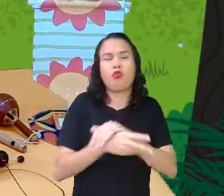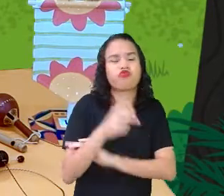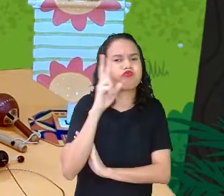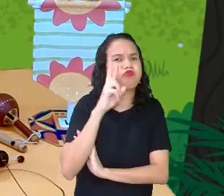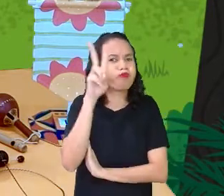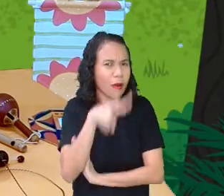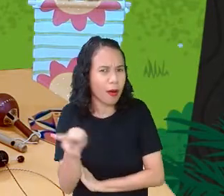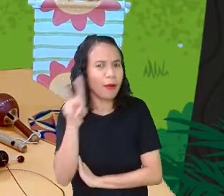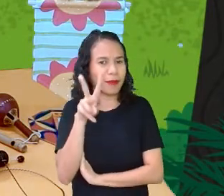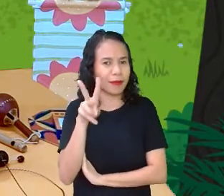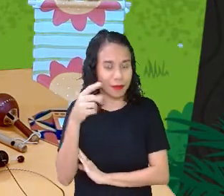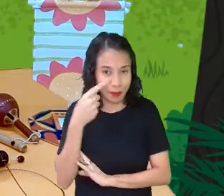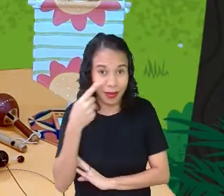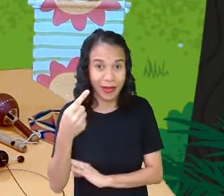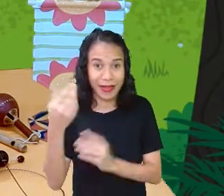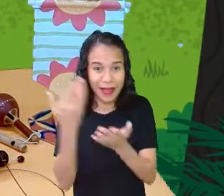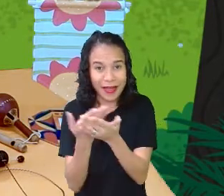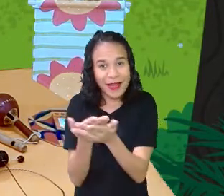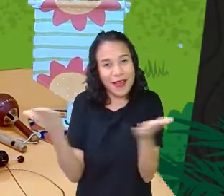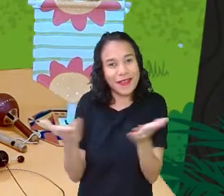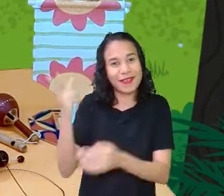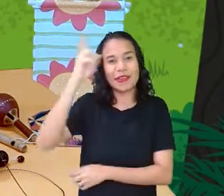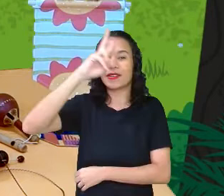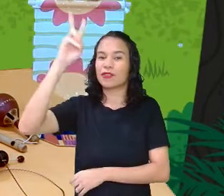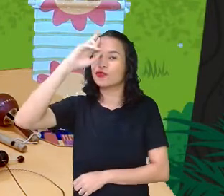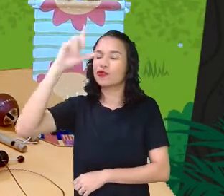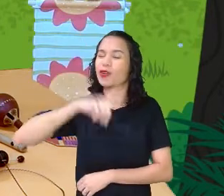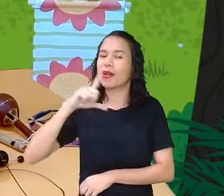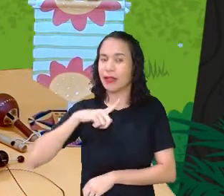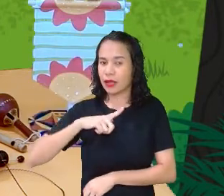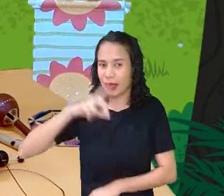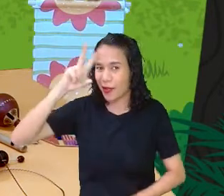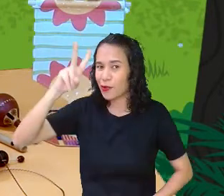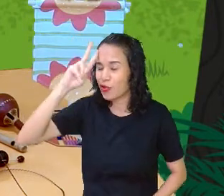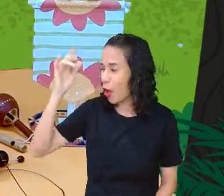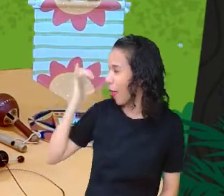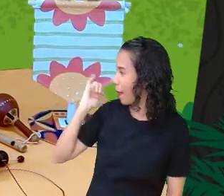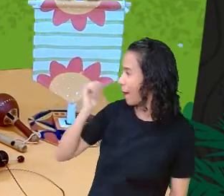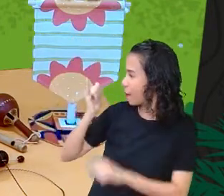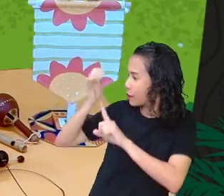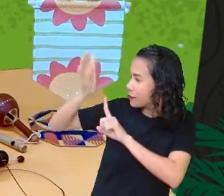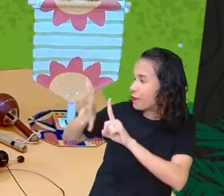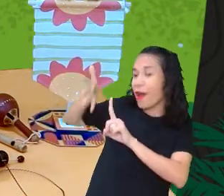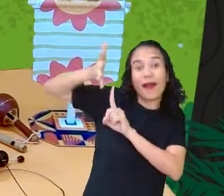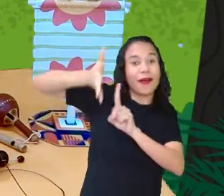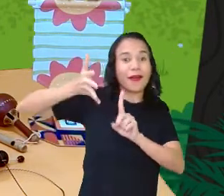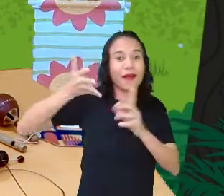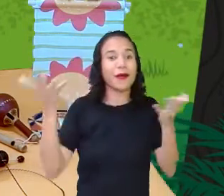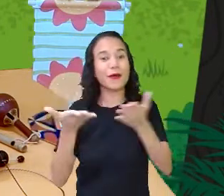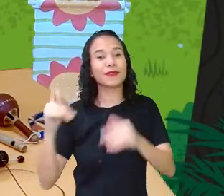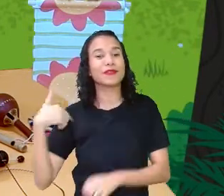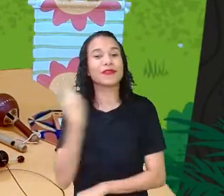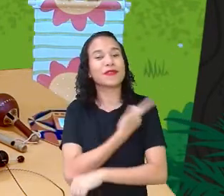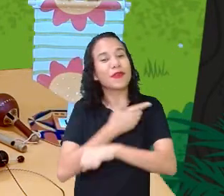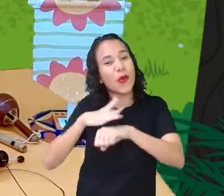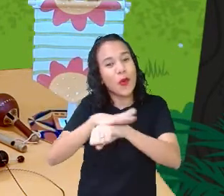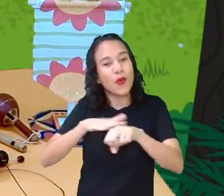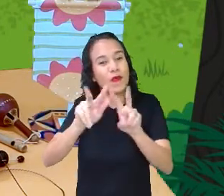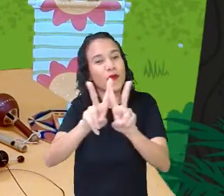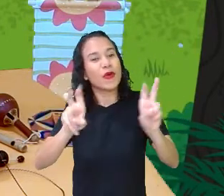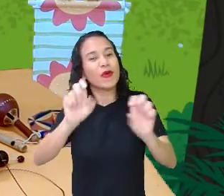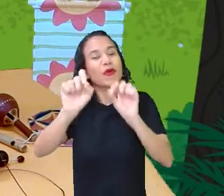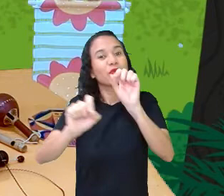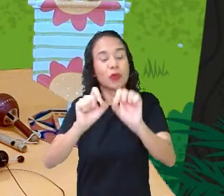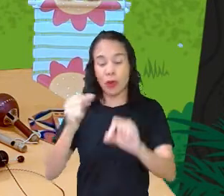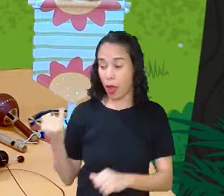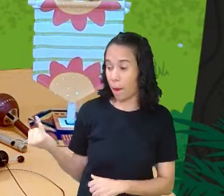já estão acostumados. Nossa aula de história hoje vai ter uma história. Vou contar uma história. Nós vamos conversar um pouco sobre